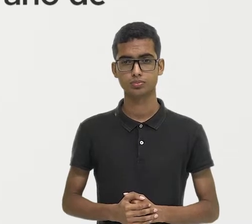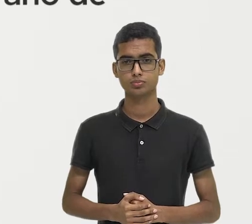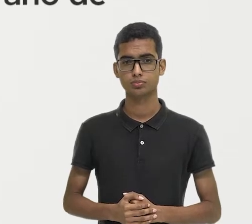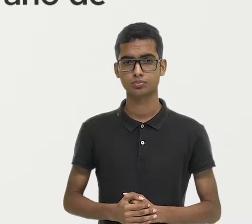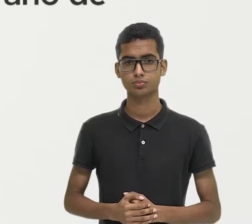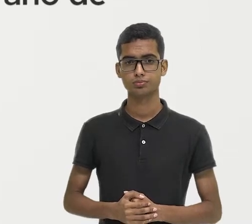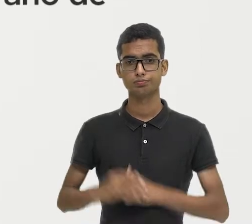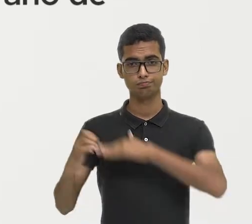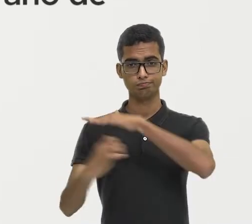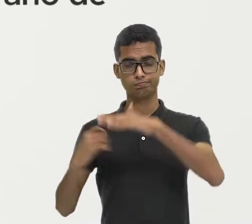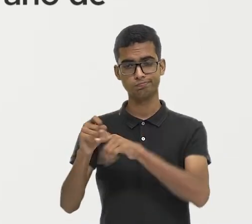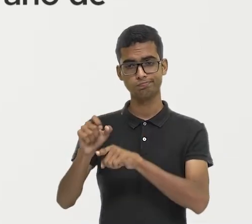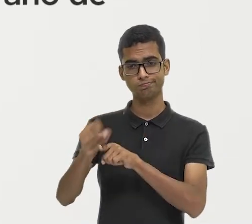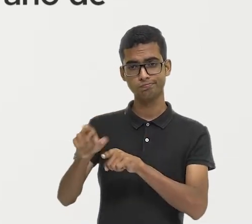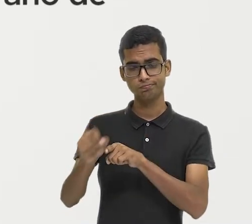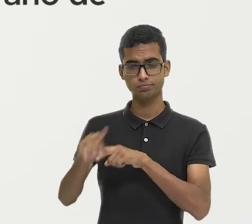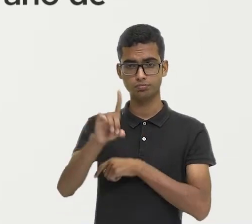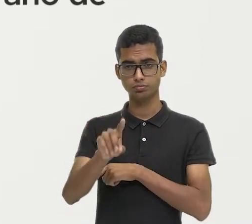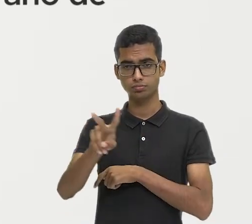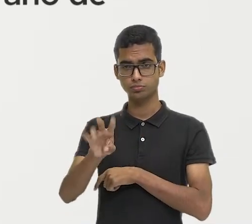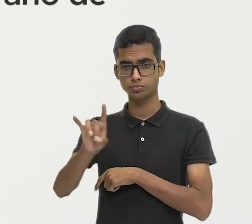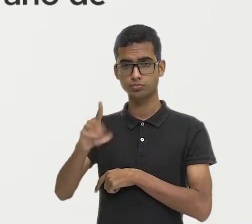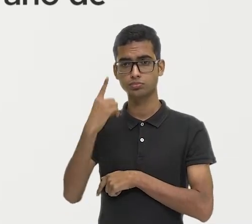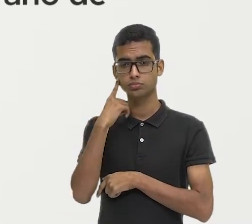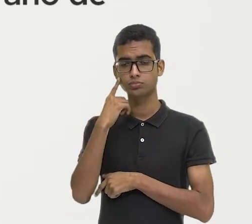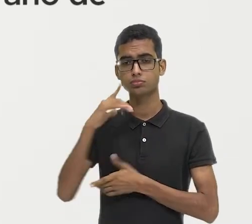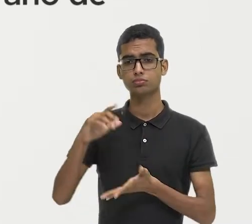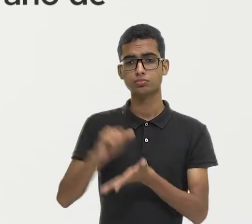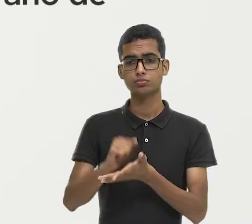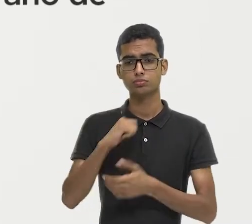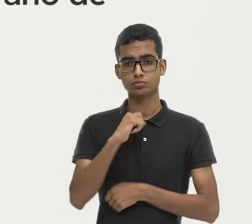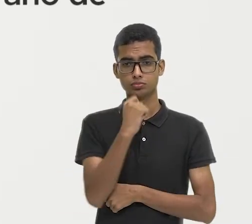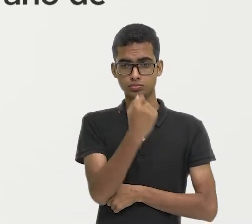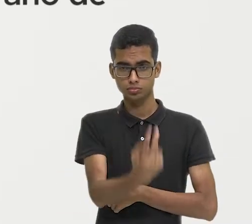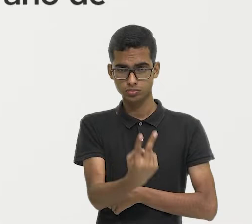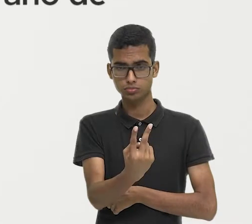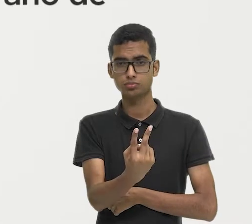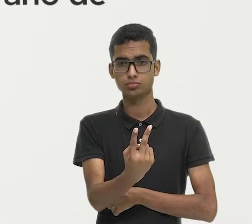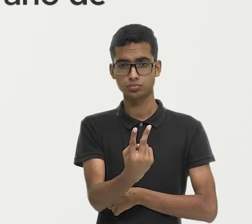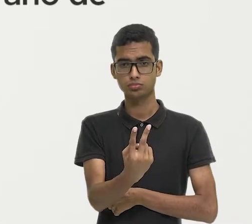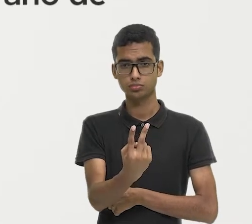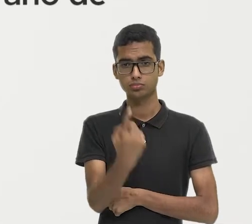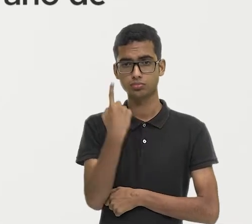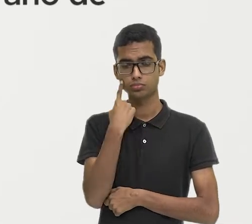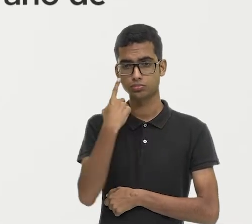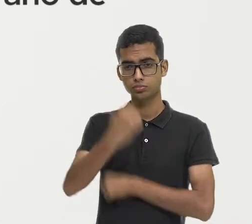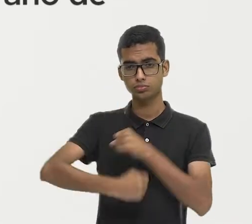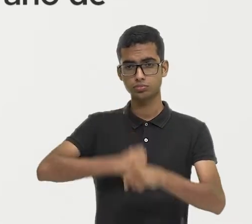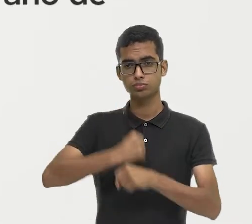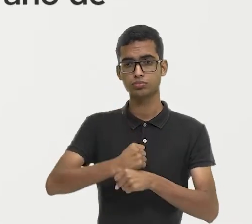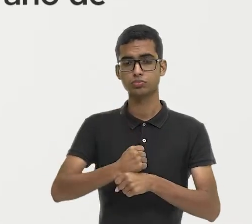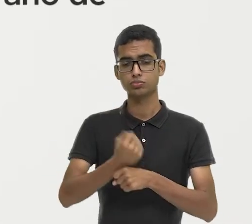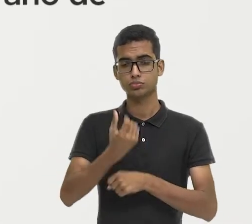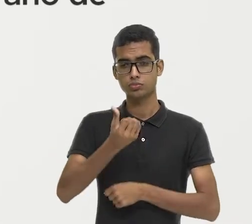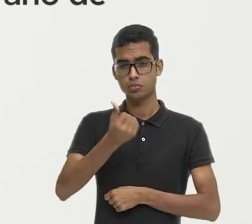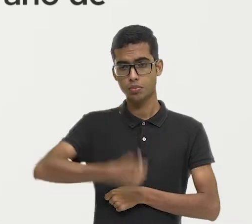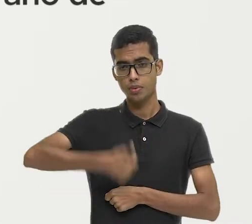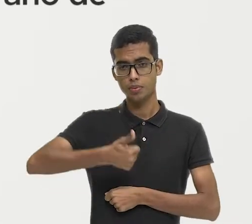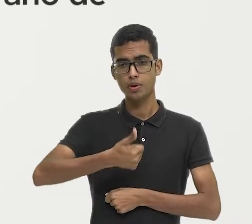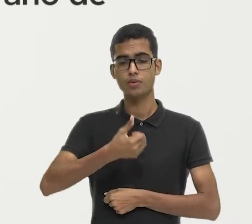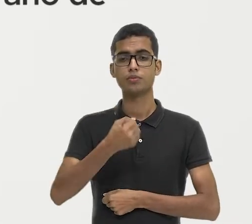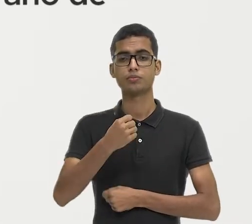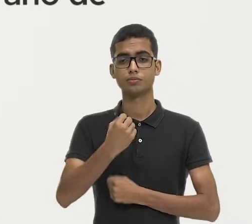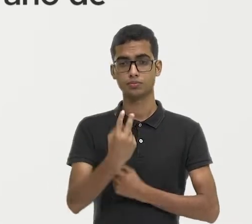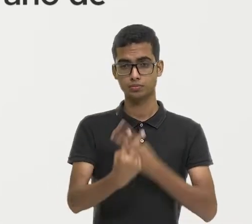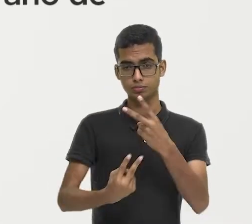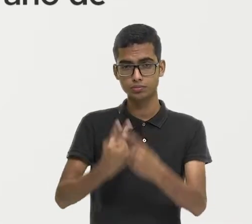Uma locadora de filmes em DVD registrou o número de locações no primeiro semestre do ano de 2008. Faz tempo, né? Os